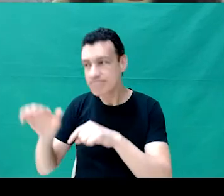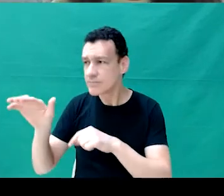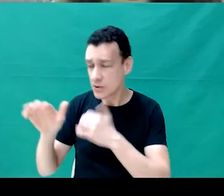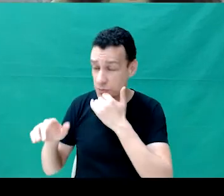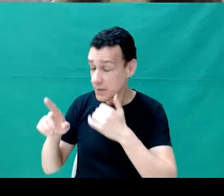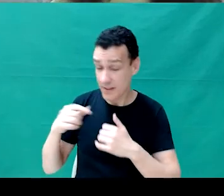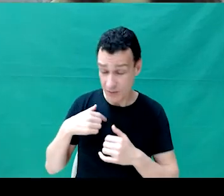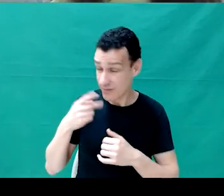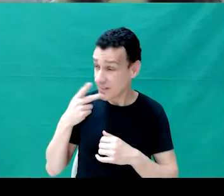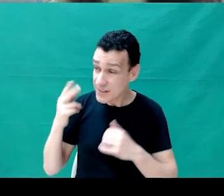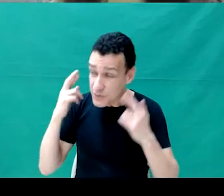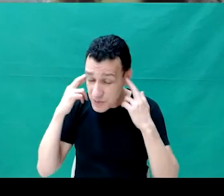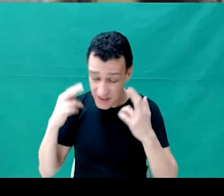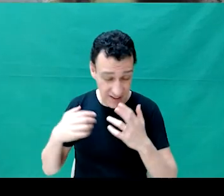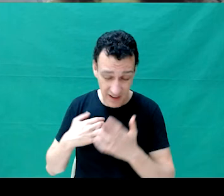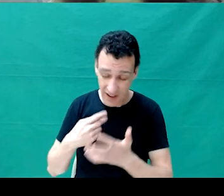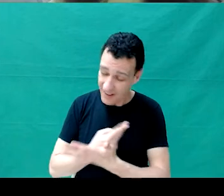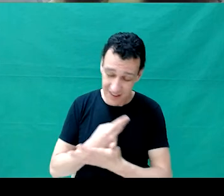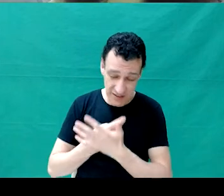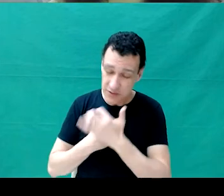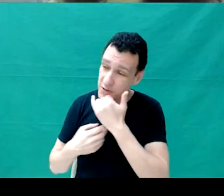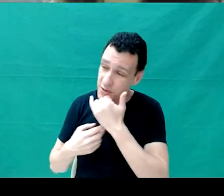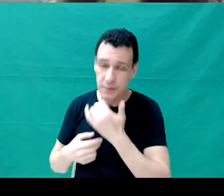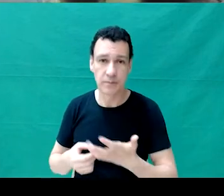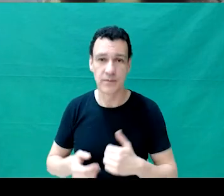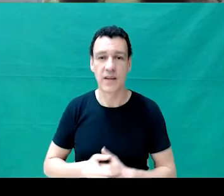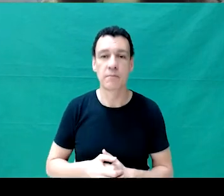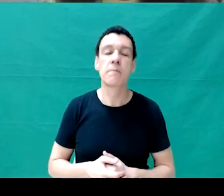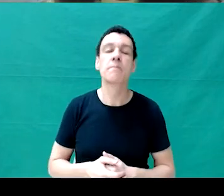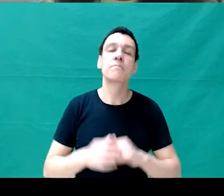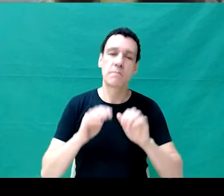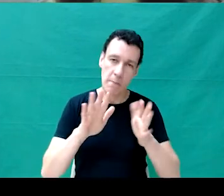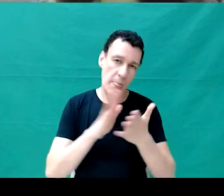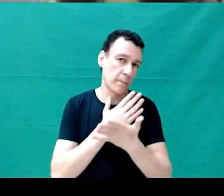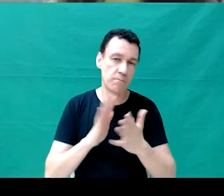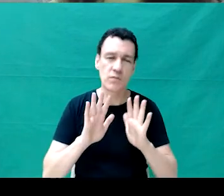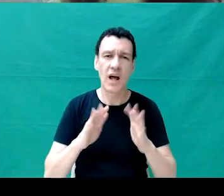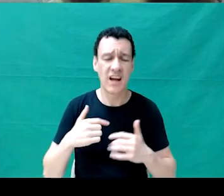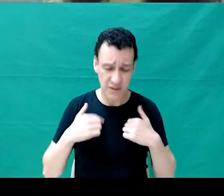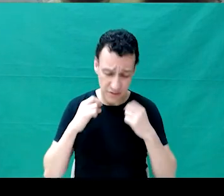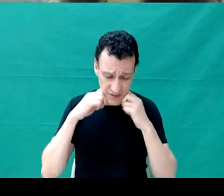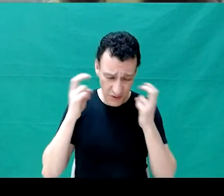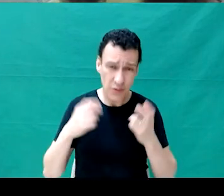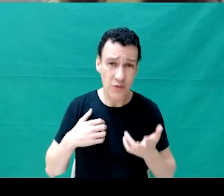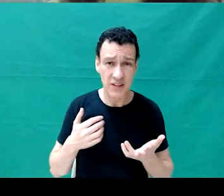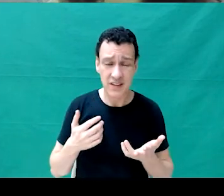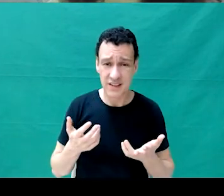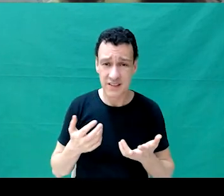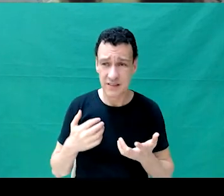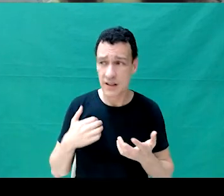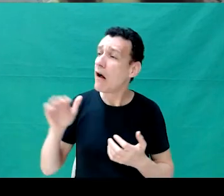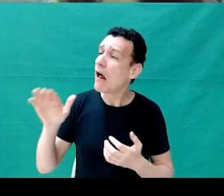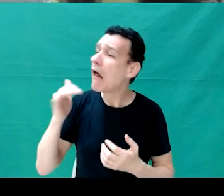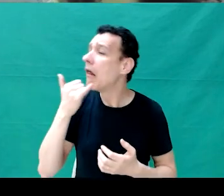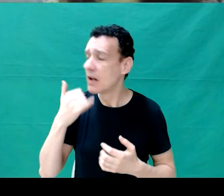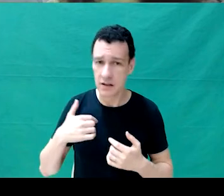corrigir. Nossa, Andresa, mas eu tenho vergonha. Mas sei lá, eu não posso falar isso, né? Porque